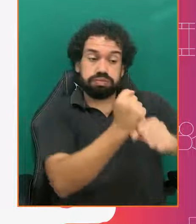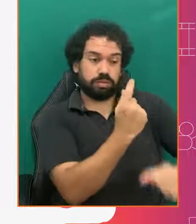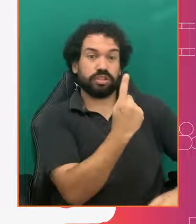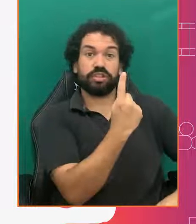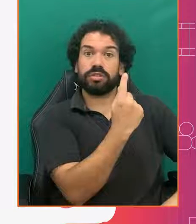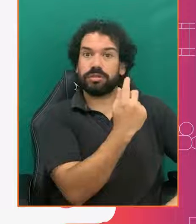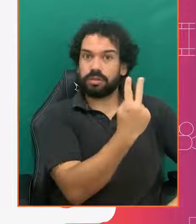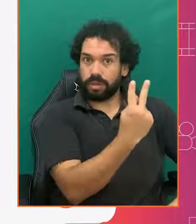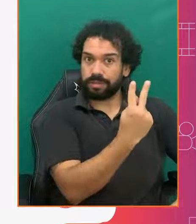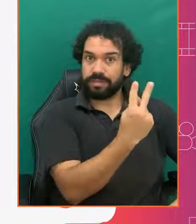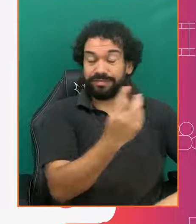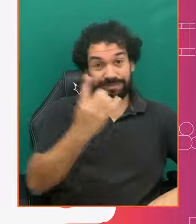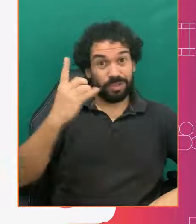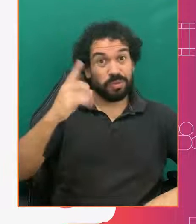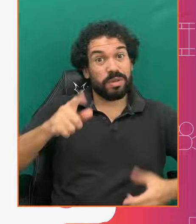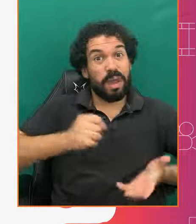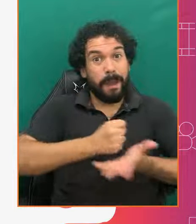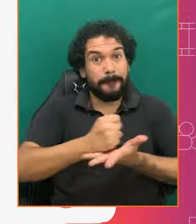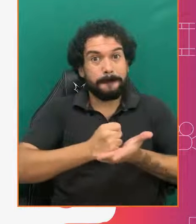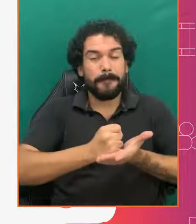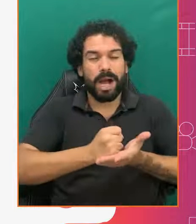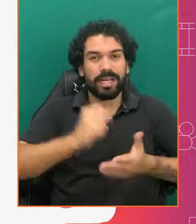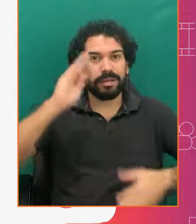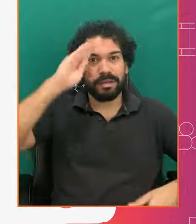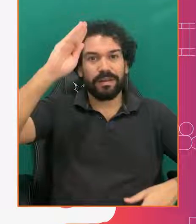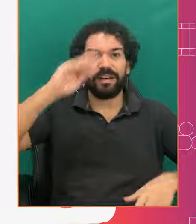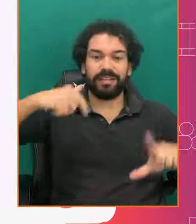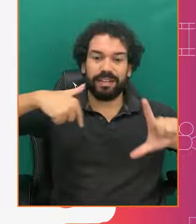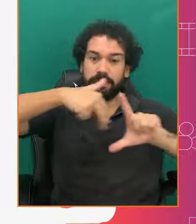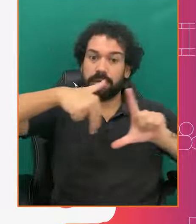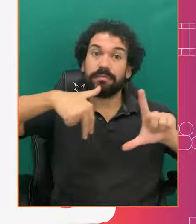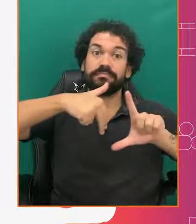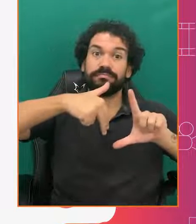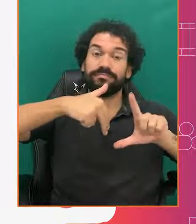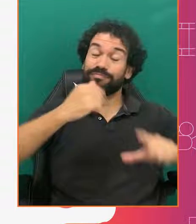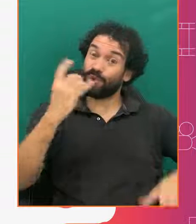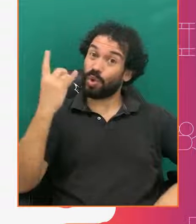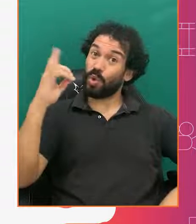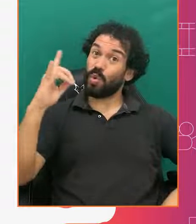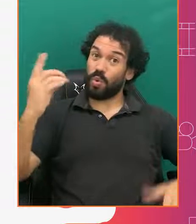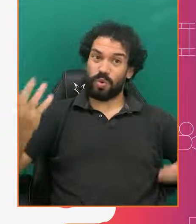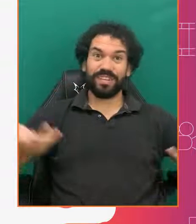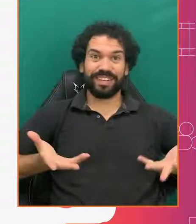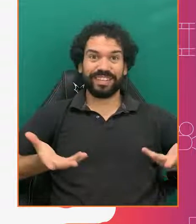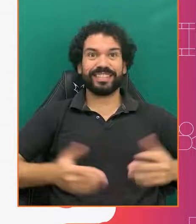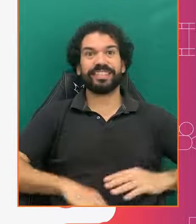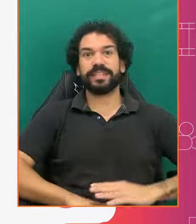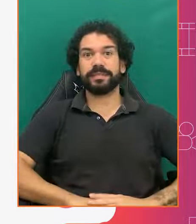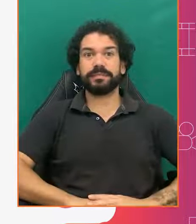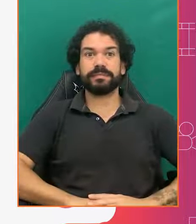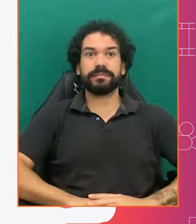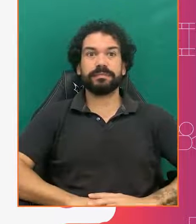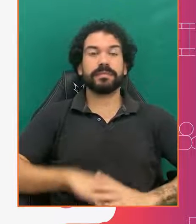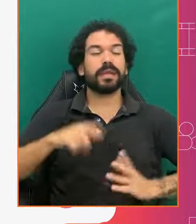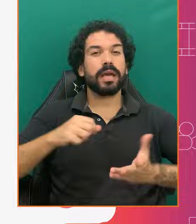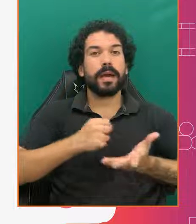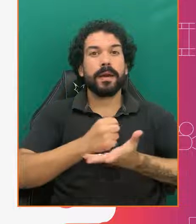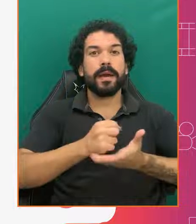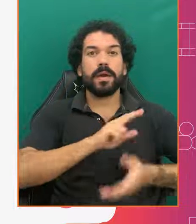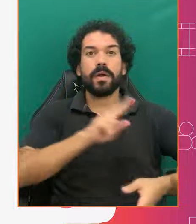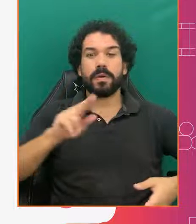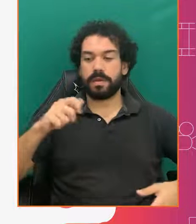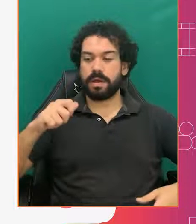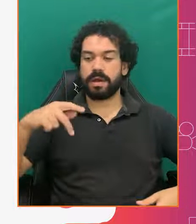dos 12 princípios fundamentais da animação. Ou seja, é o último. É o